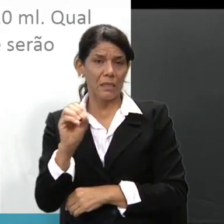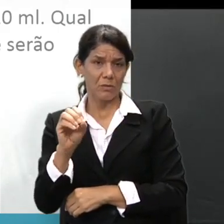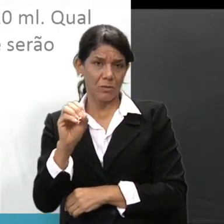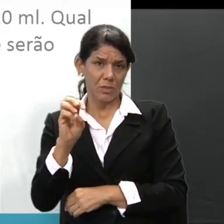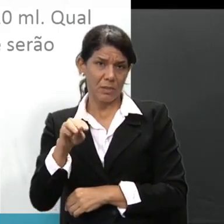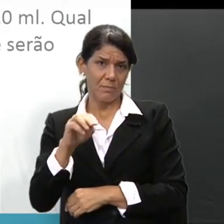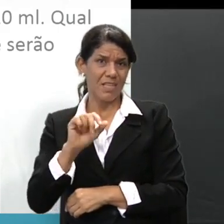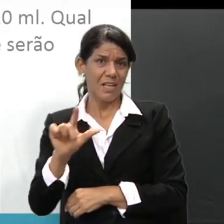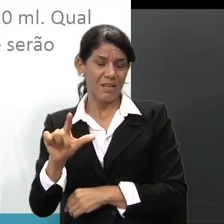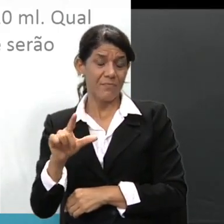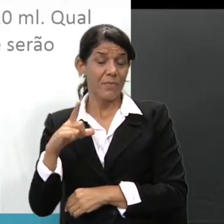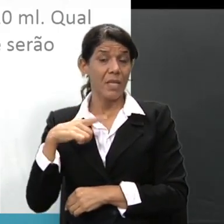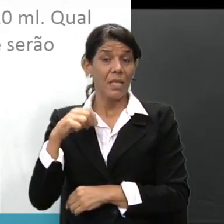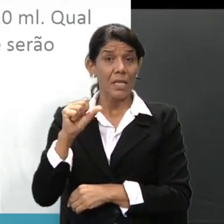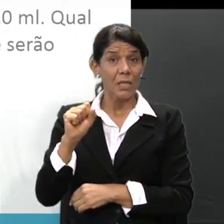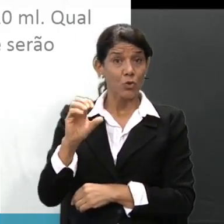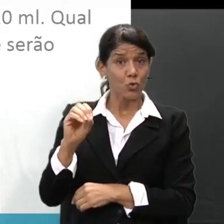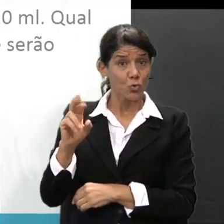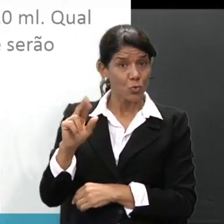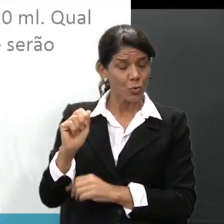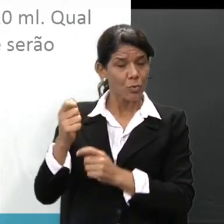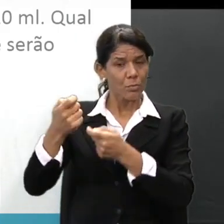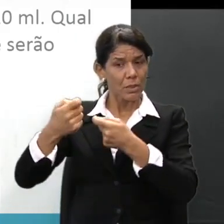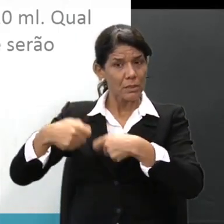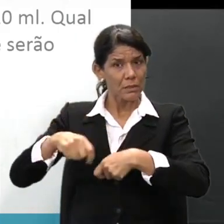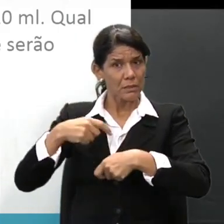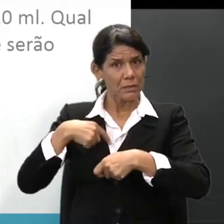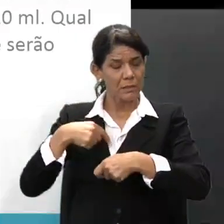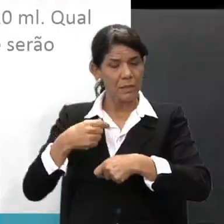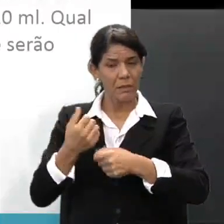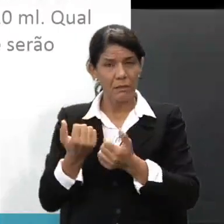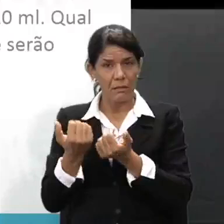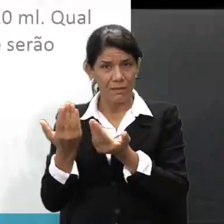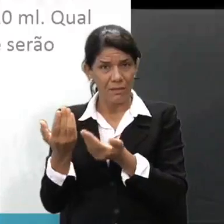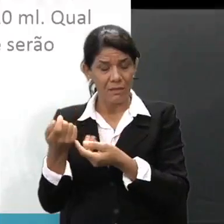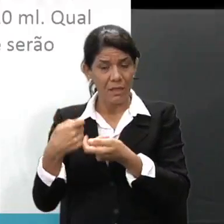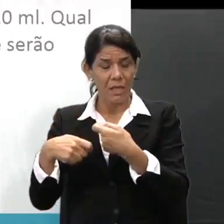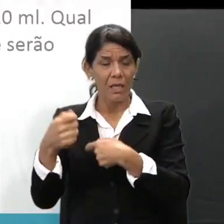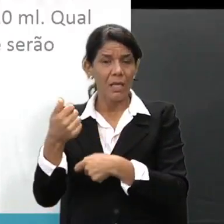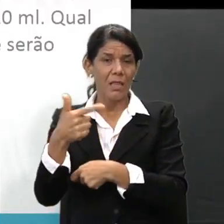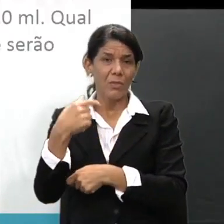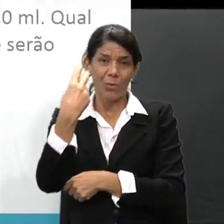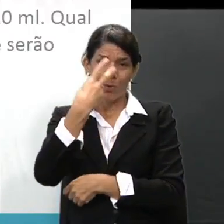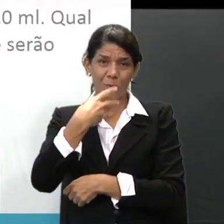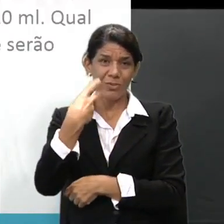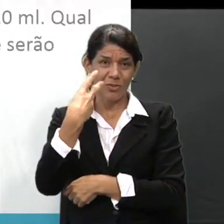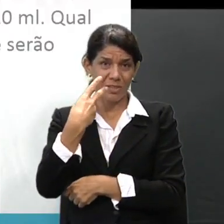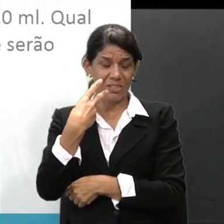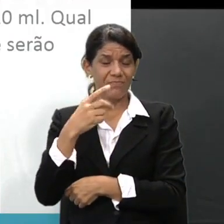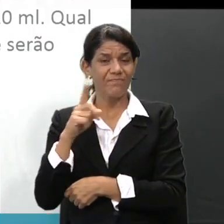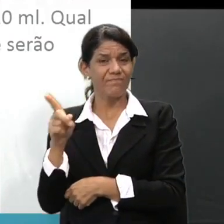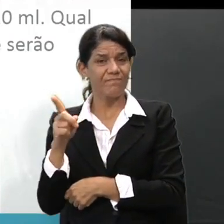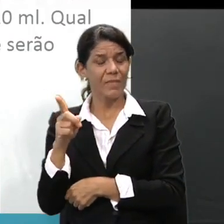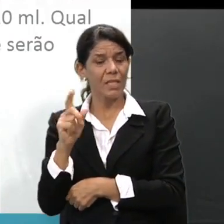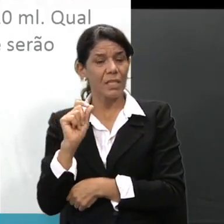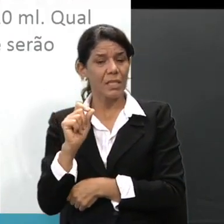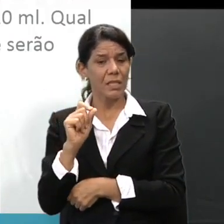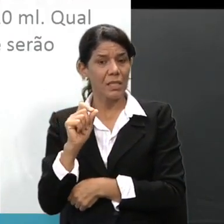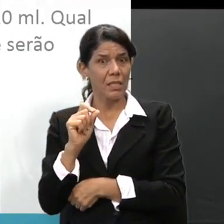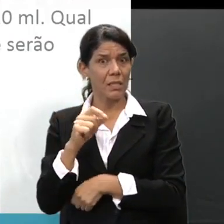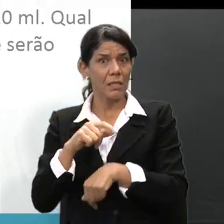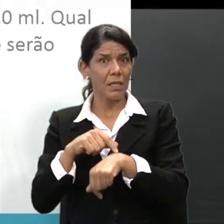ml. Esse soro deve ser administrado em 12 horas e a instalação